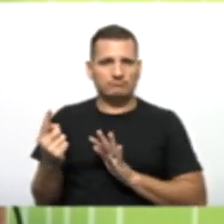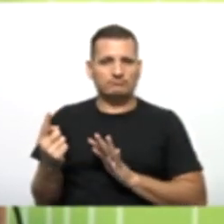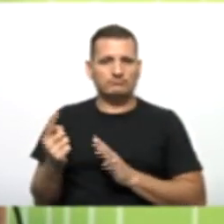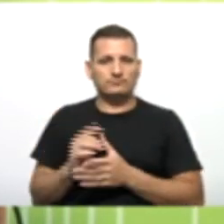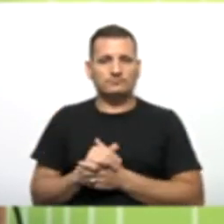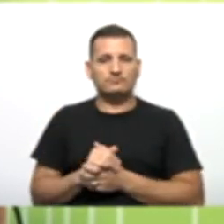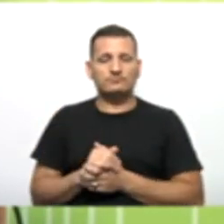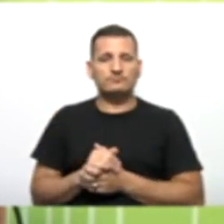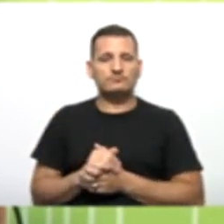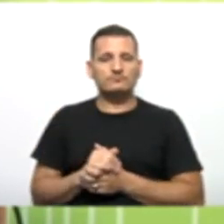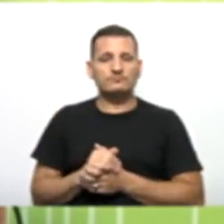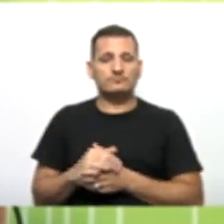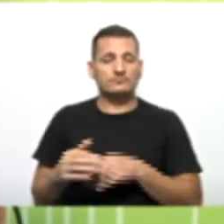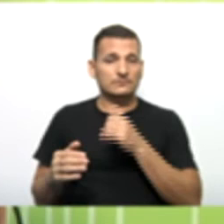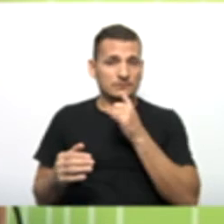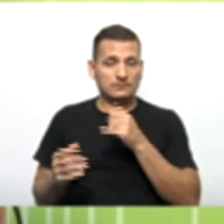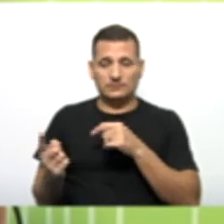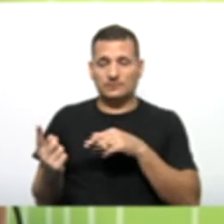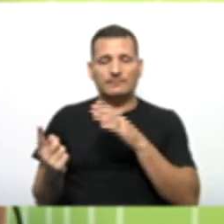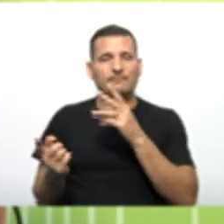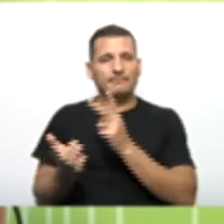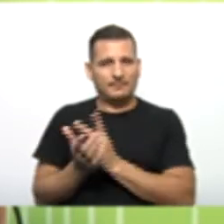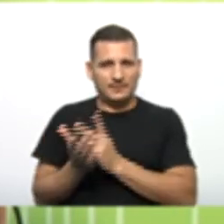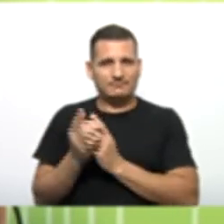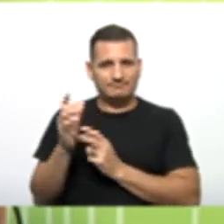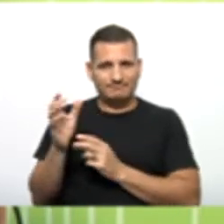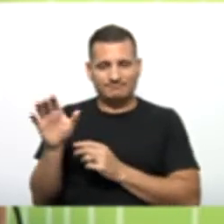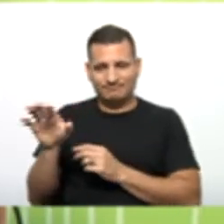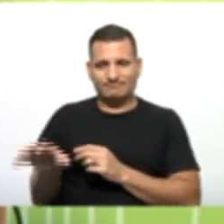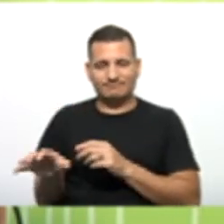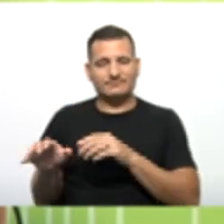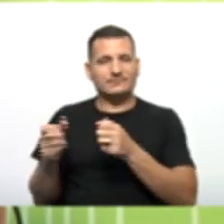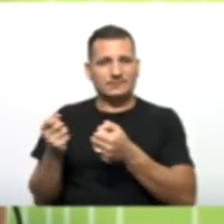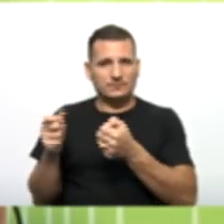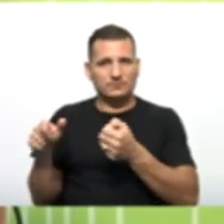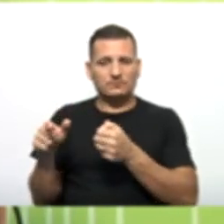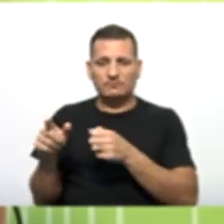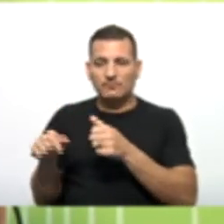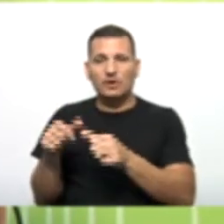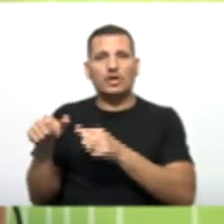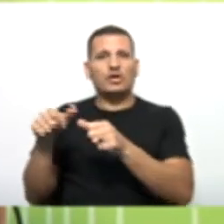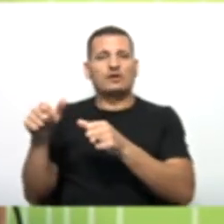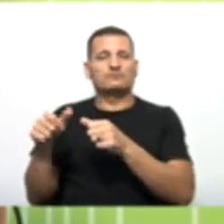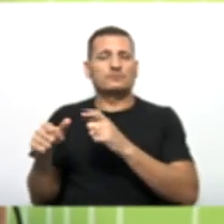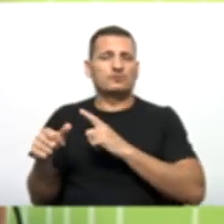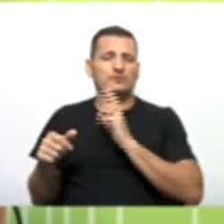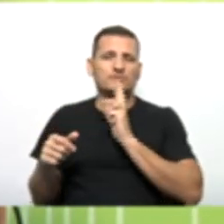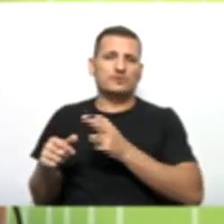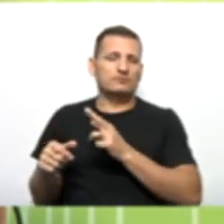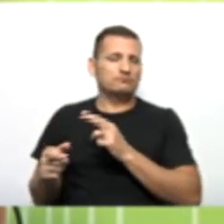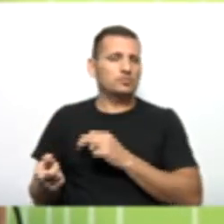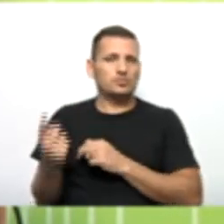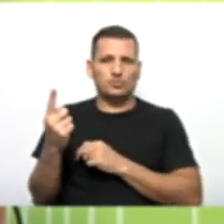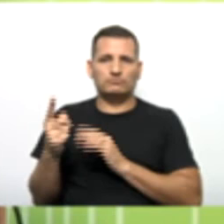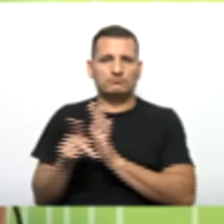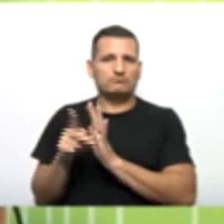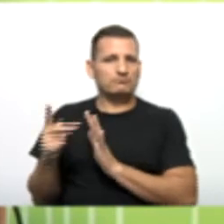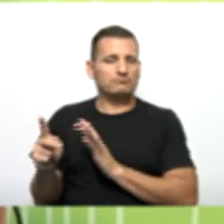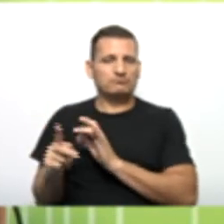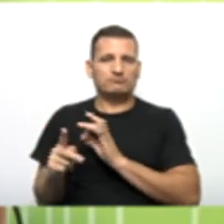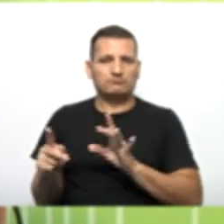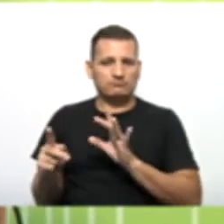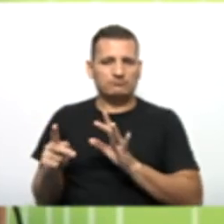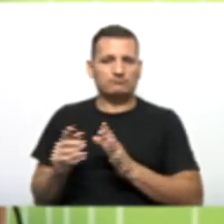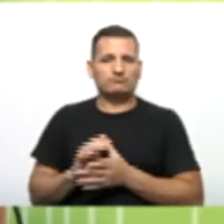for para aprimorar também esse mesmo veículo, por exemplo, também vai ter um resultado exclusivo, um resultado único, apesar de ser em cima